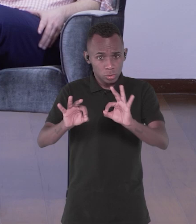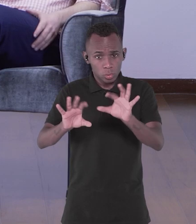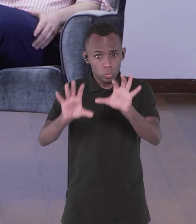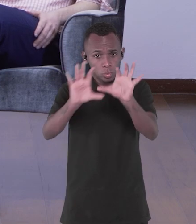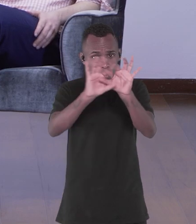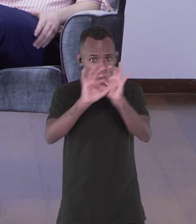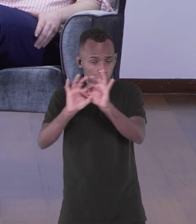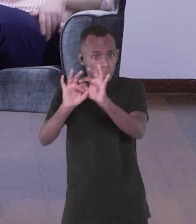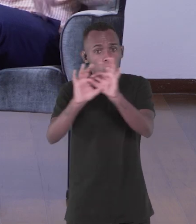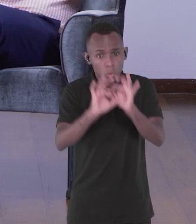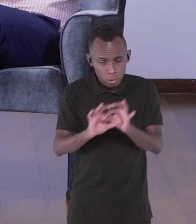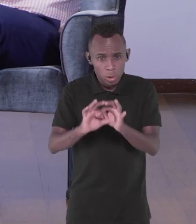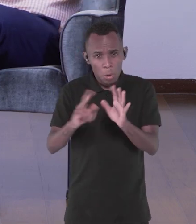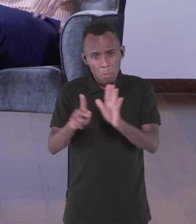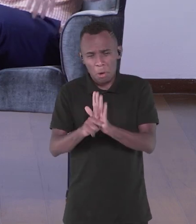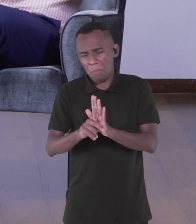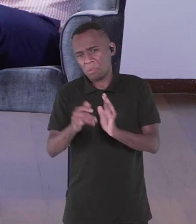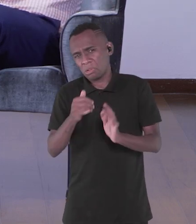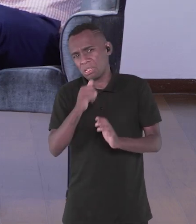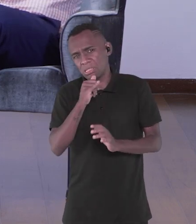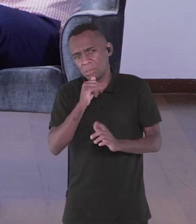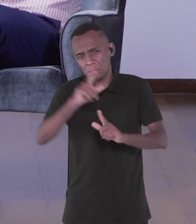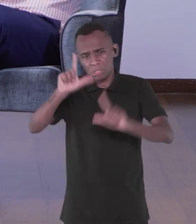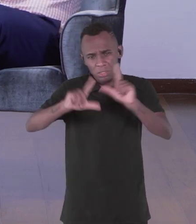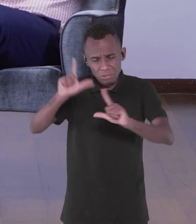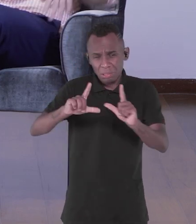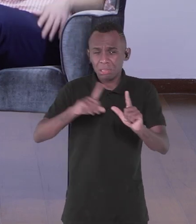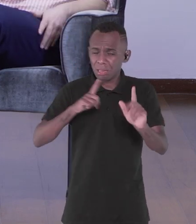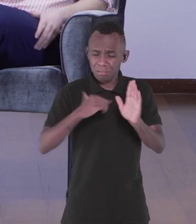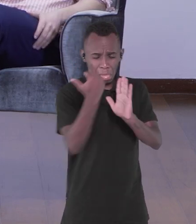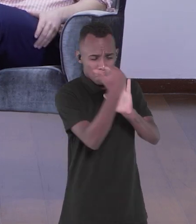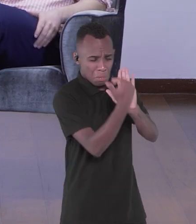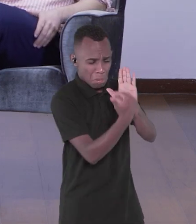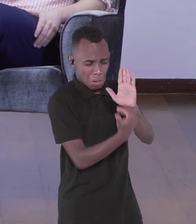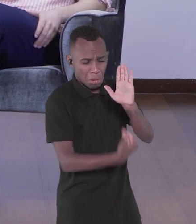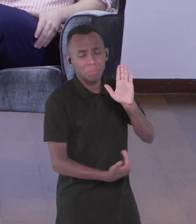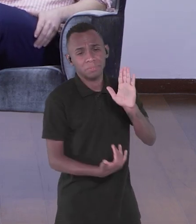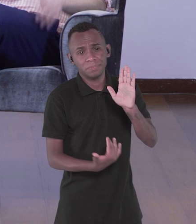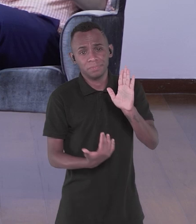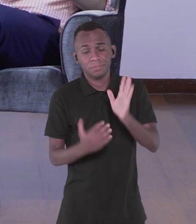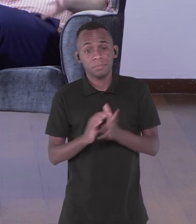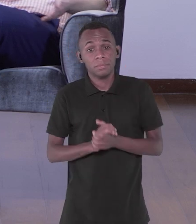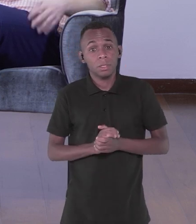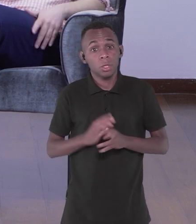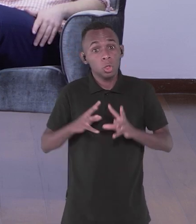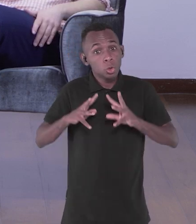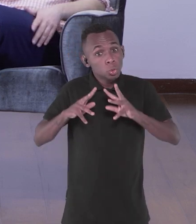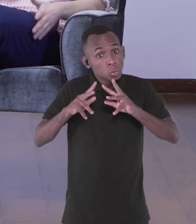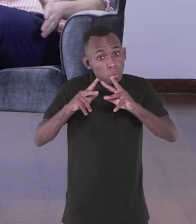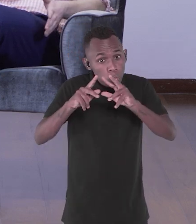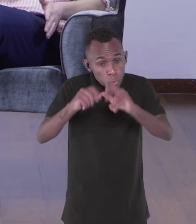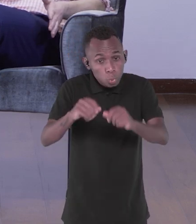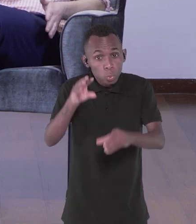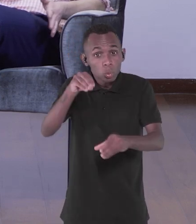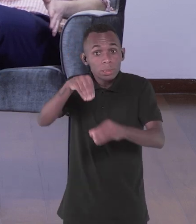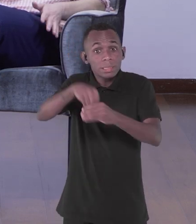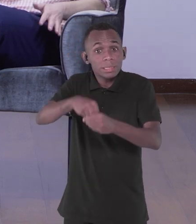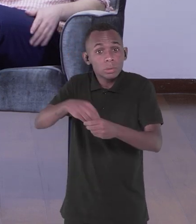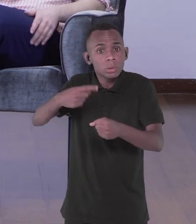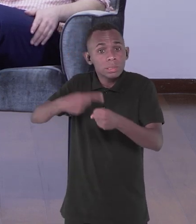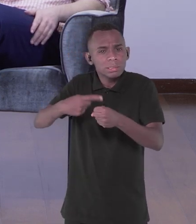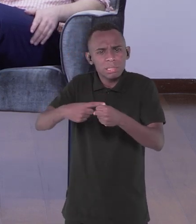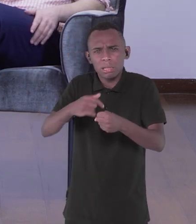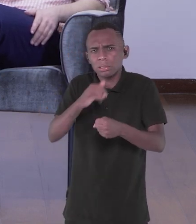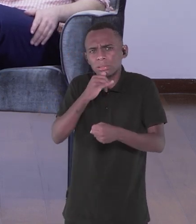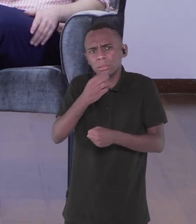da União Internacional de Telecomunicações, da OIT, posso fazer uma lista aqui infindável. Isso tudo numa cidade de 300